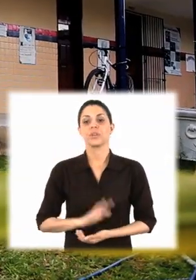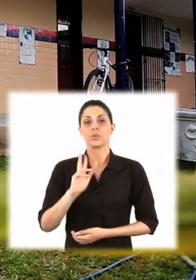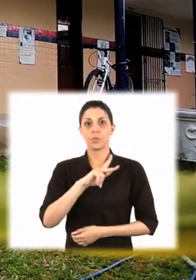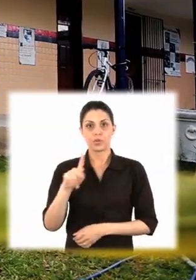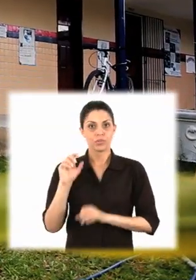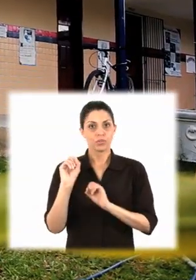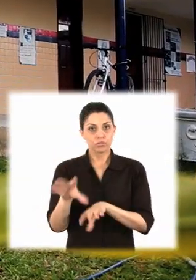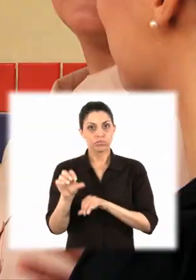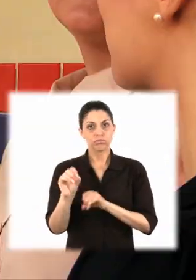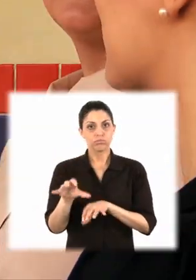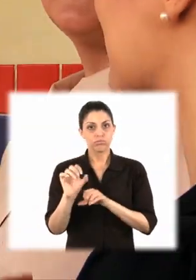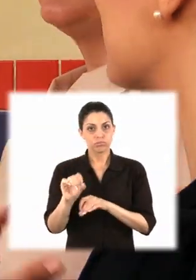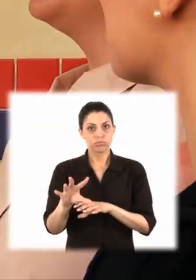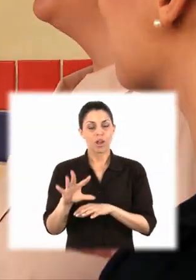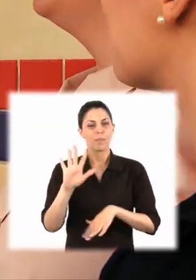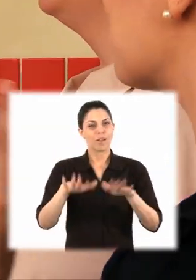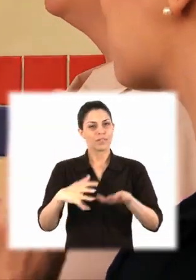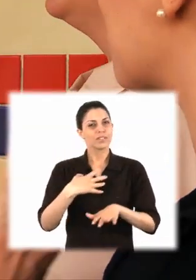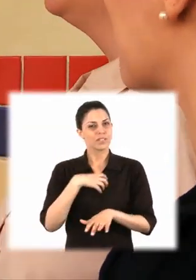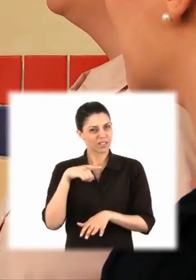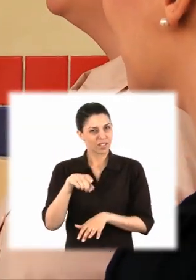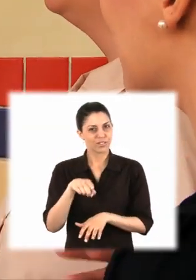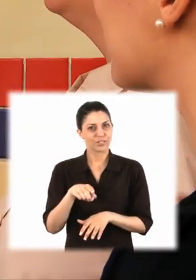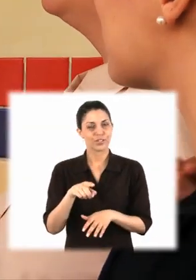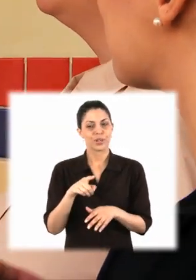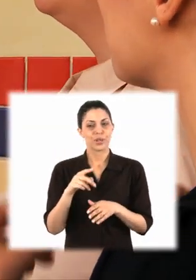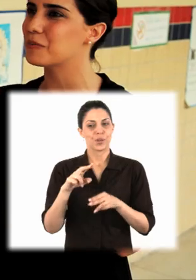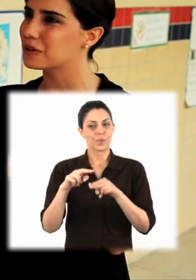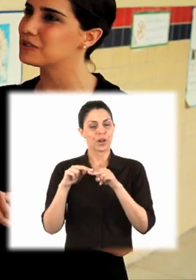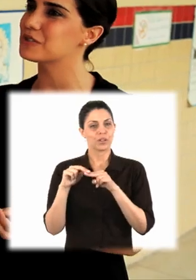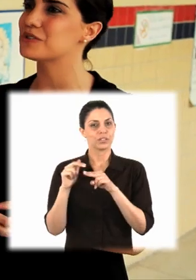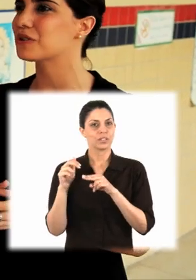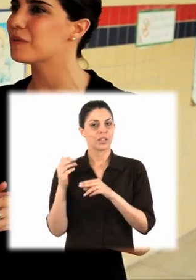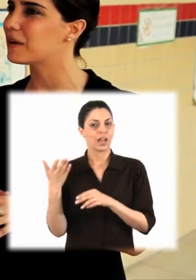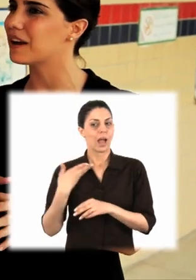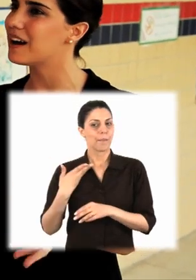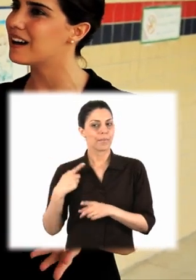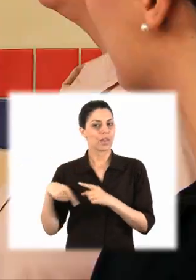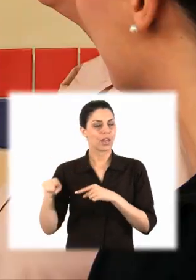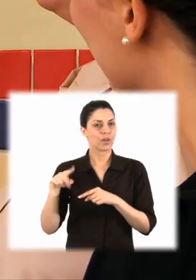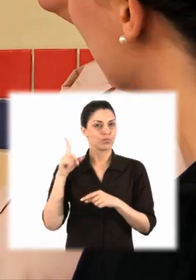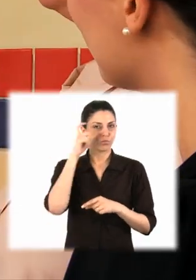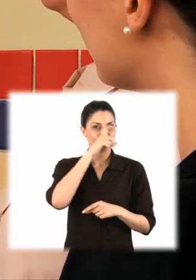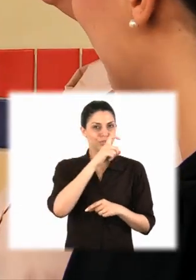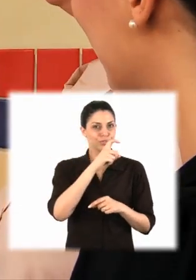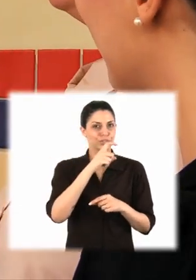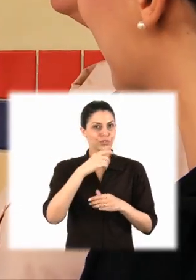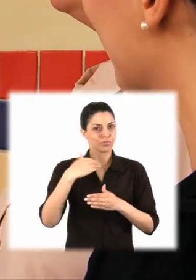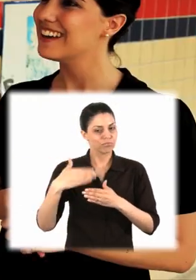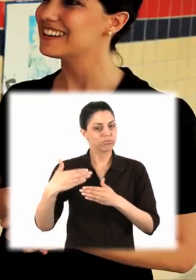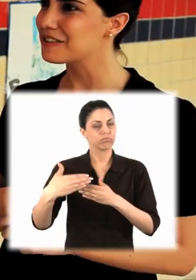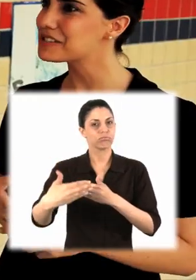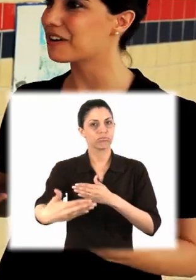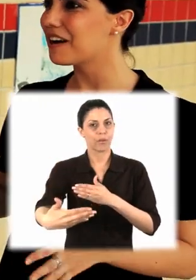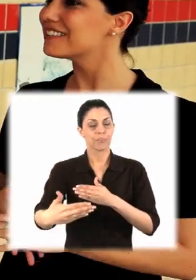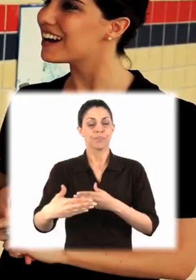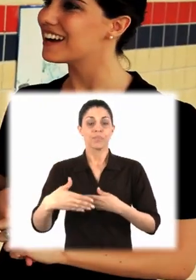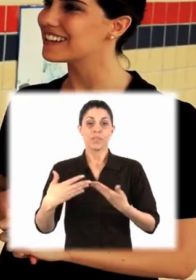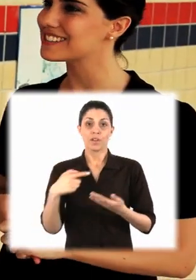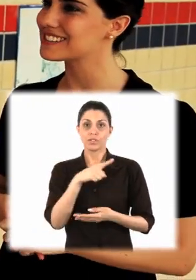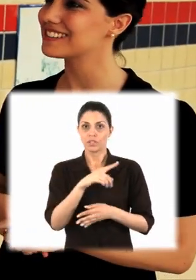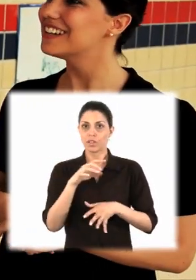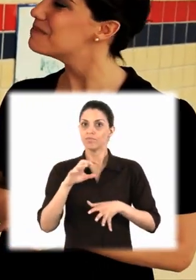todo o conteúdo, às vezes você sente que pelos colegas fica um pouquinho difícil acompanhar. Muito. E aí você